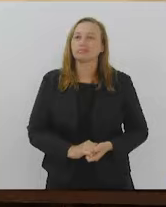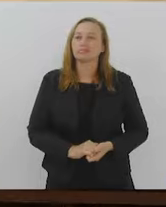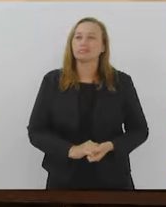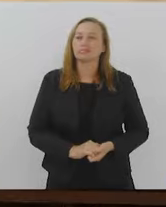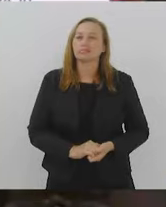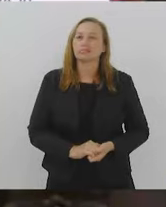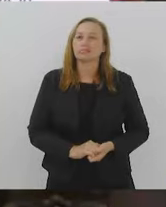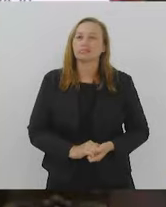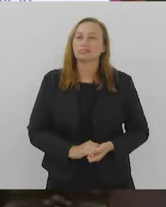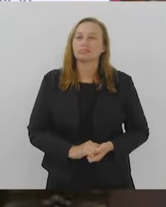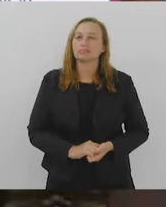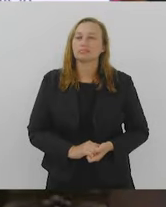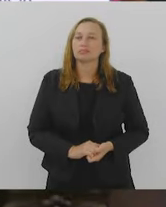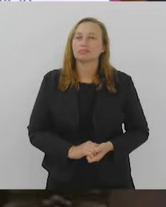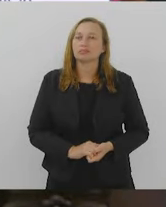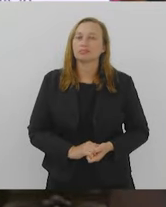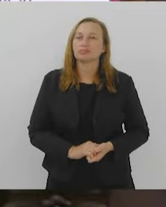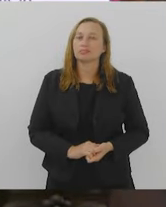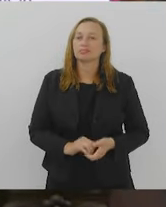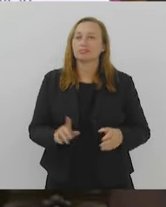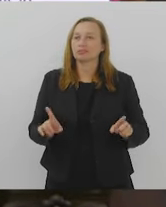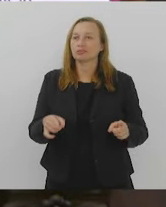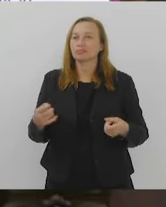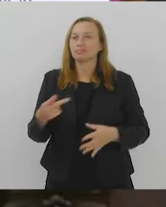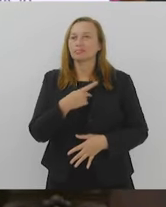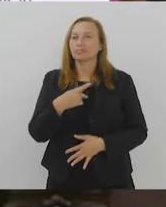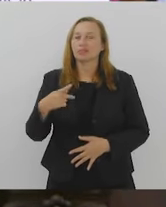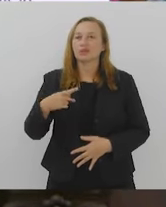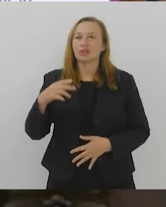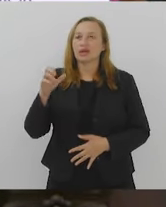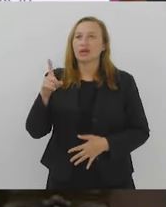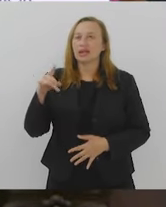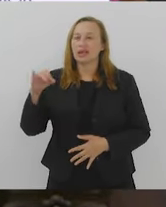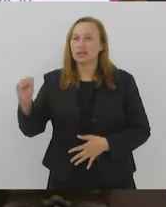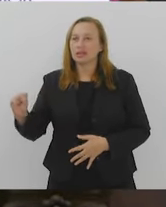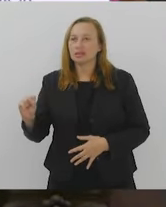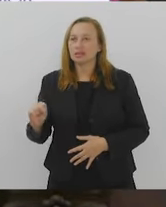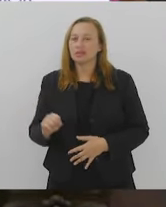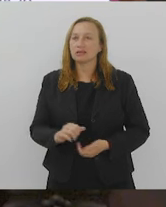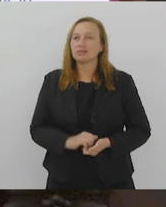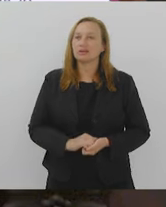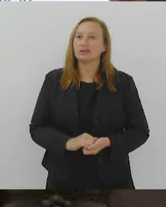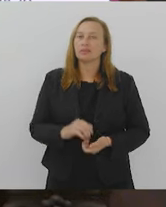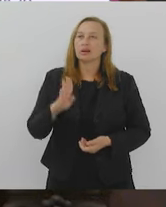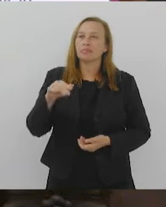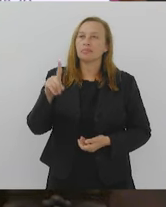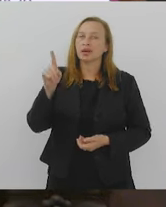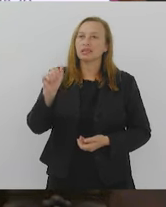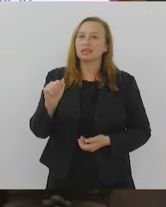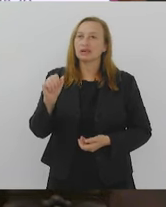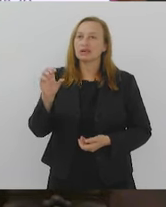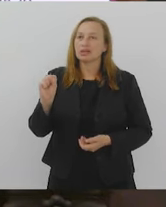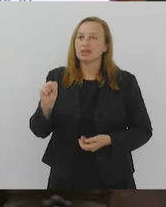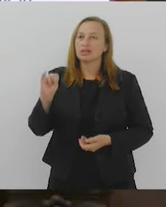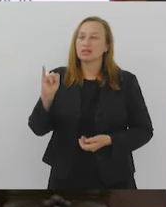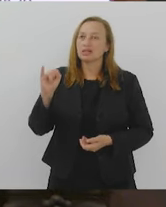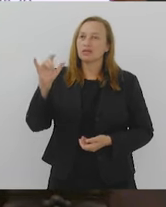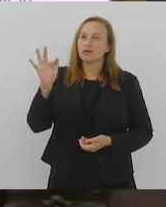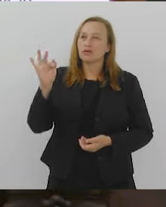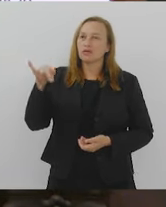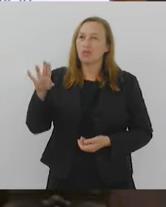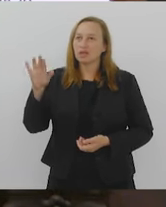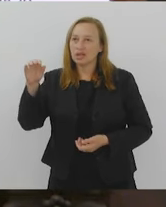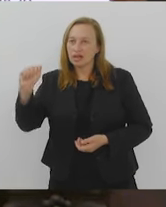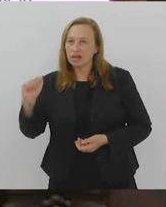Da regência do nosso pastor Elias Campos, a nossa banda sinfônica do centenário